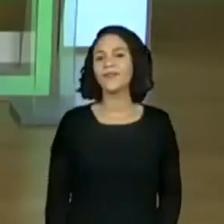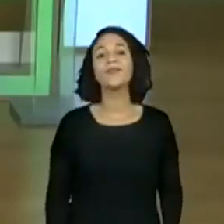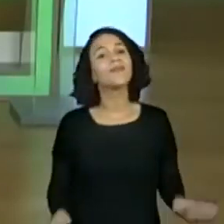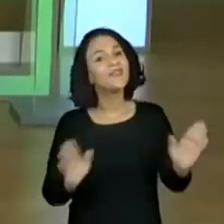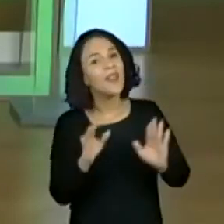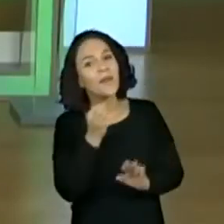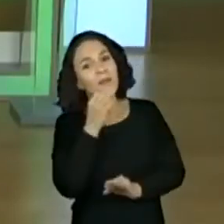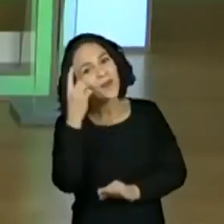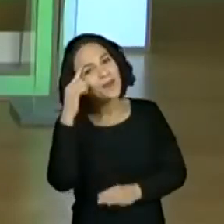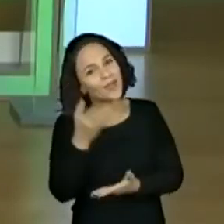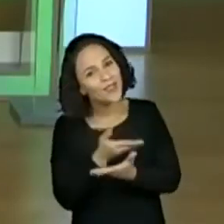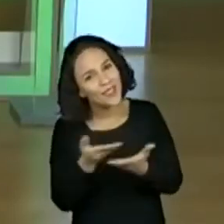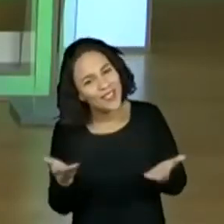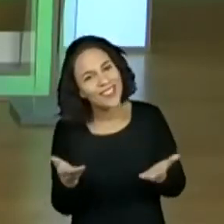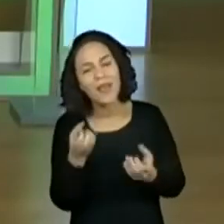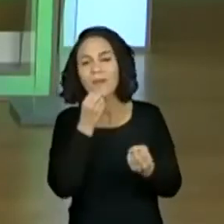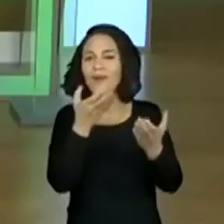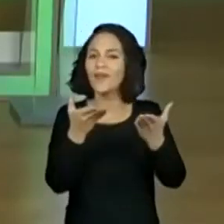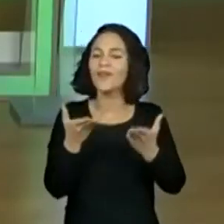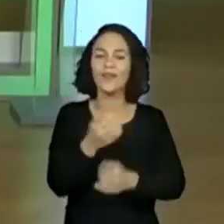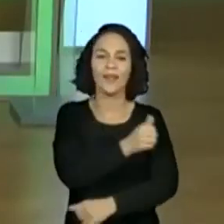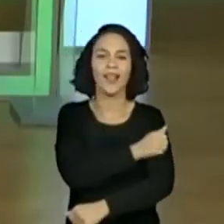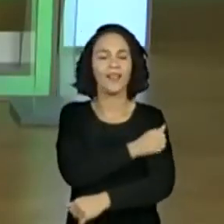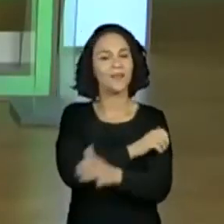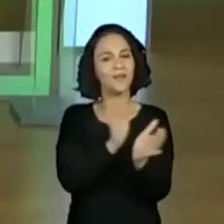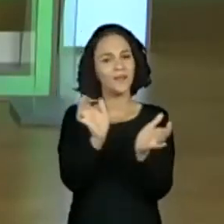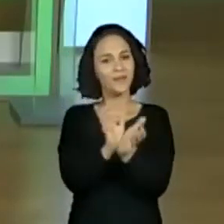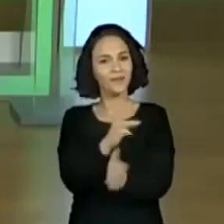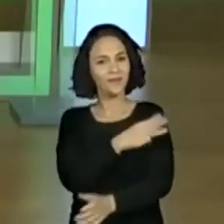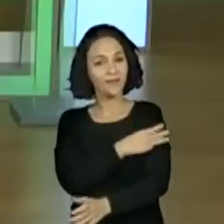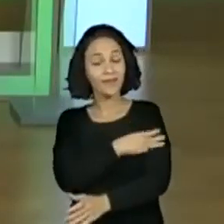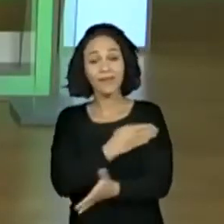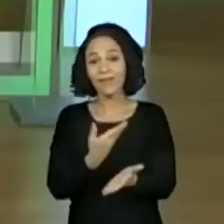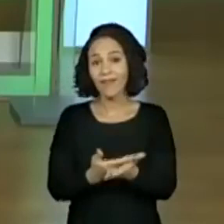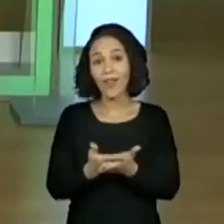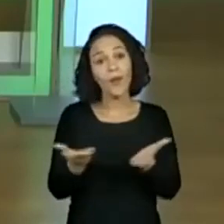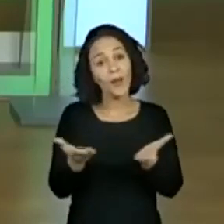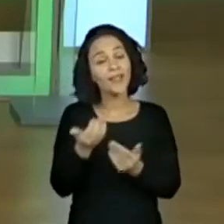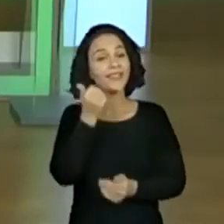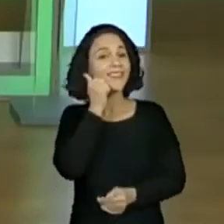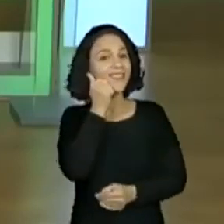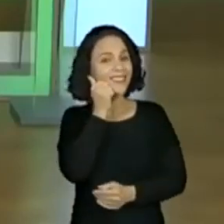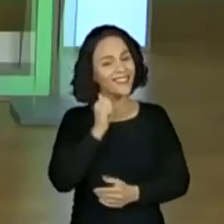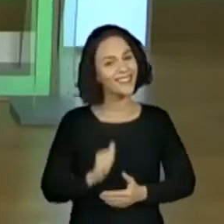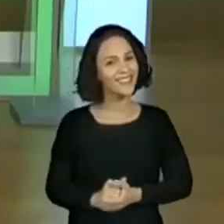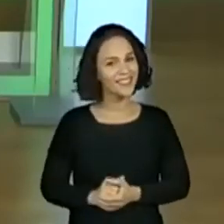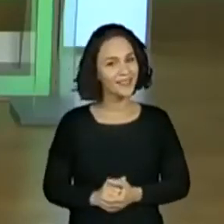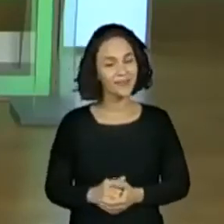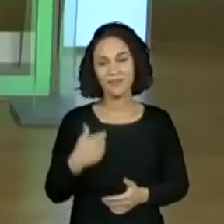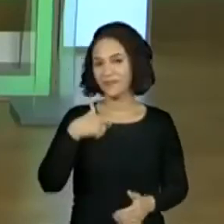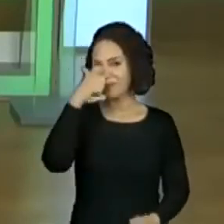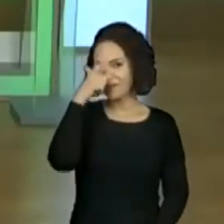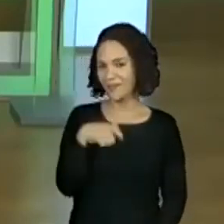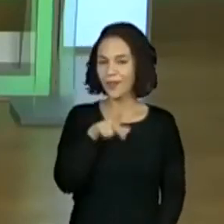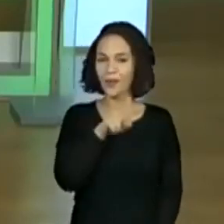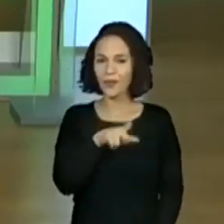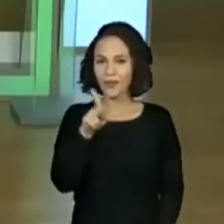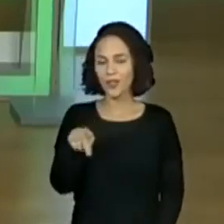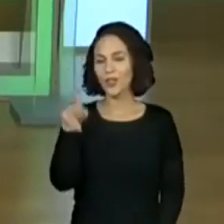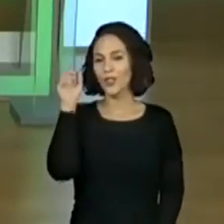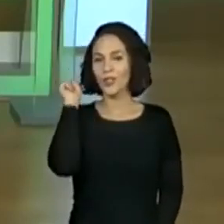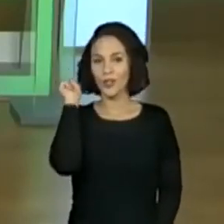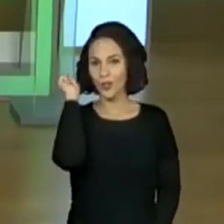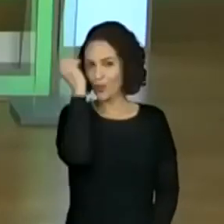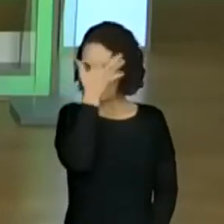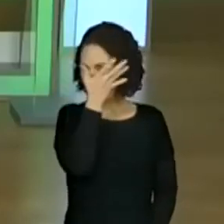Bom dia! Bem-vindos, estudantes do terceiro ano, a essa aula de ciências. Sou o professor Joelson, vocês